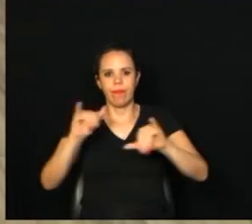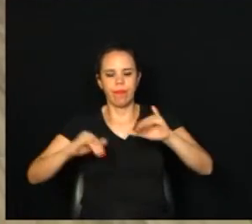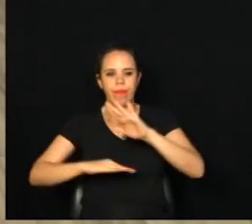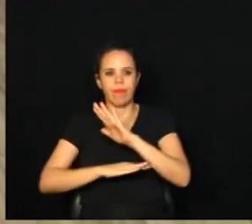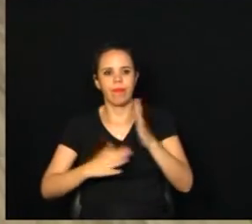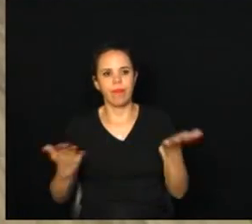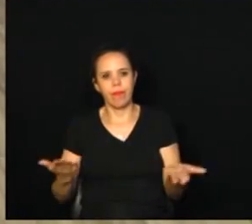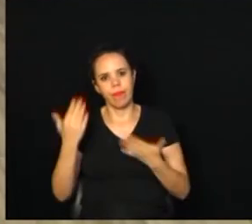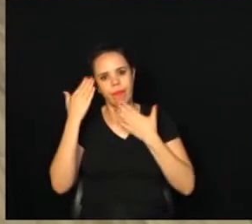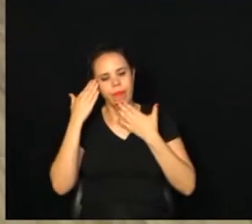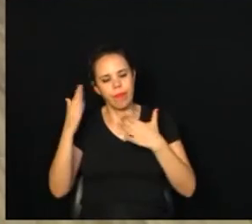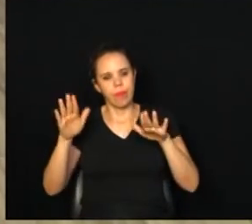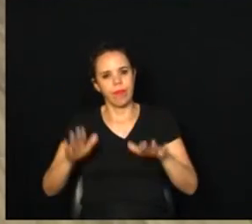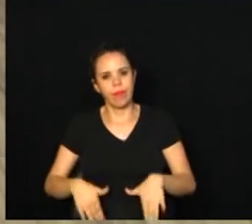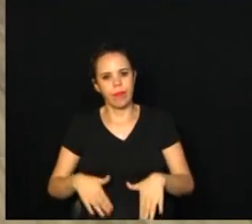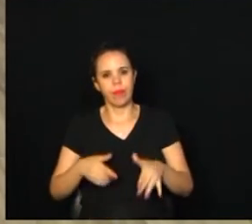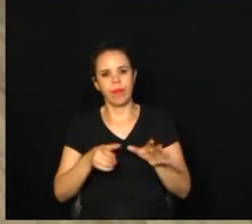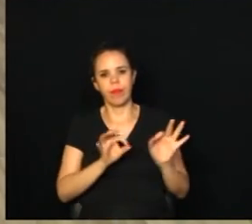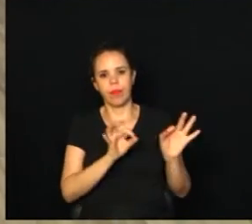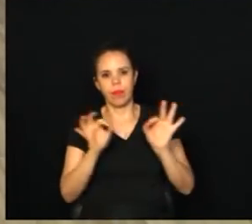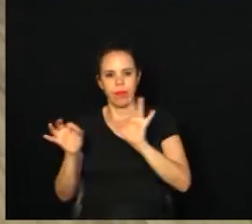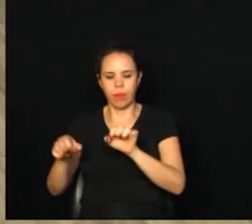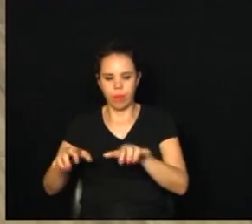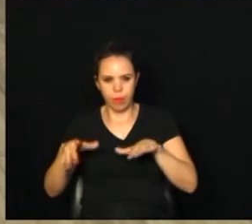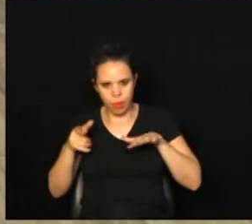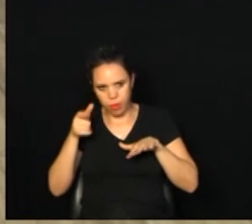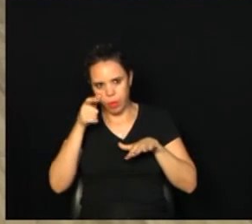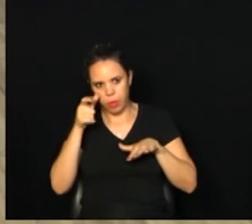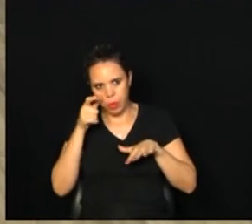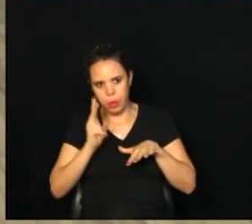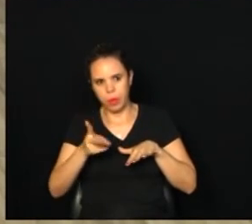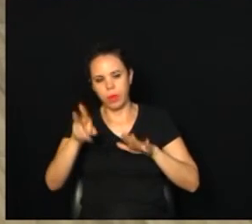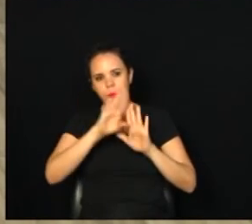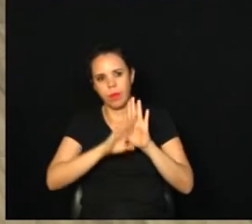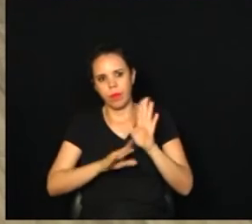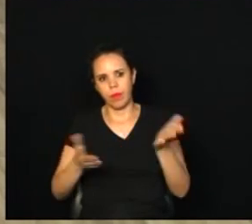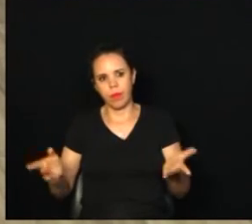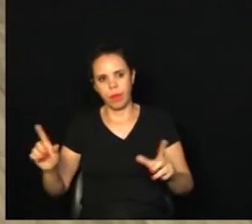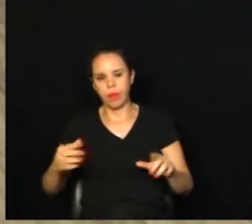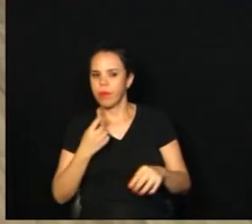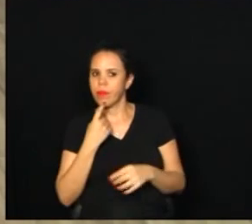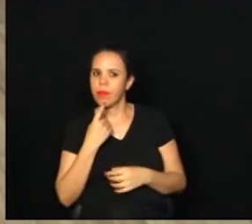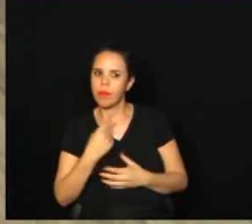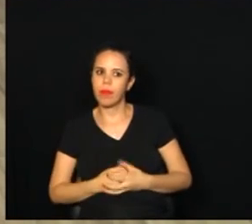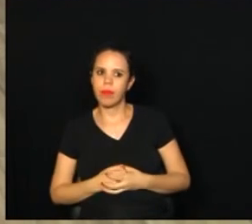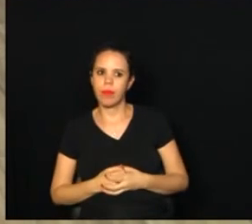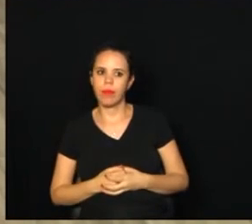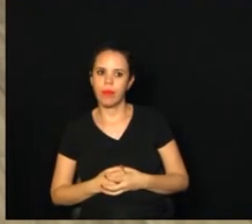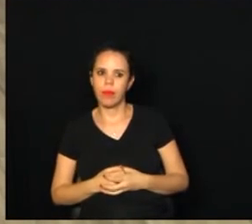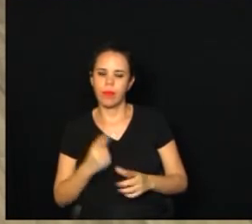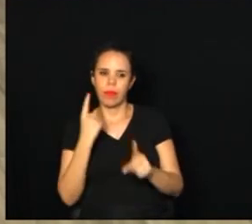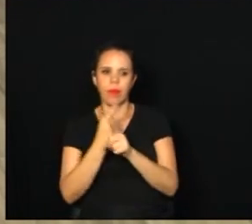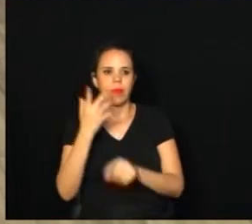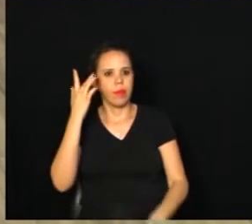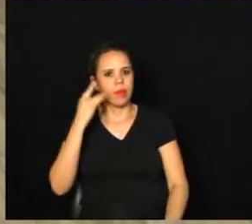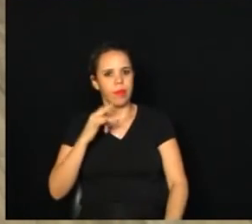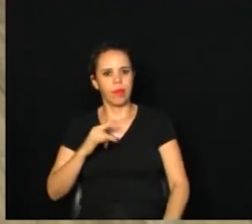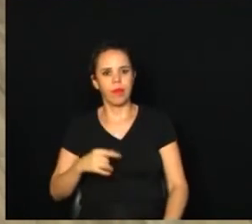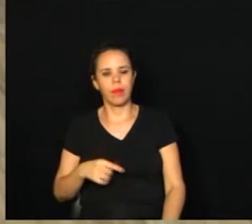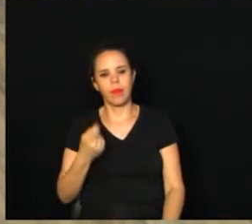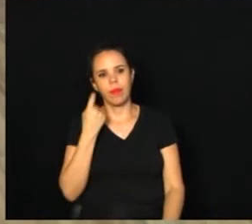essa manifestação da trombofilia na gravidez e no pós-parto e vai viver o resto da vida muito bem. Doutora Vanina